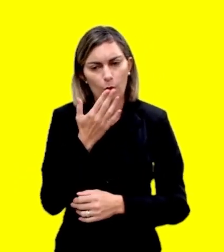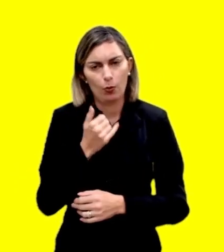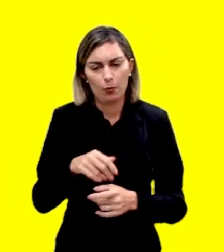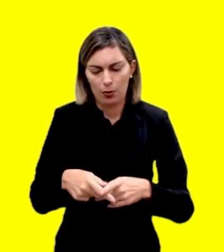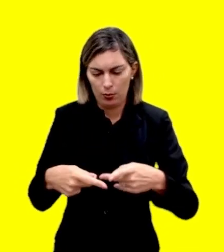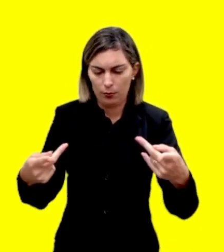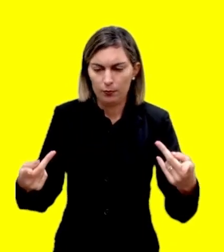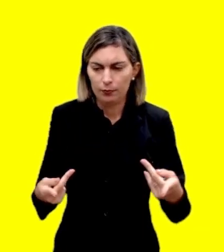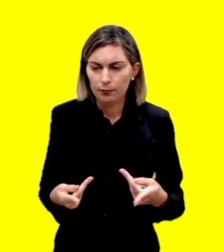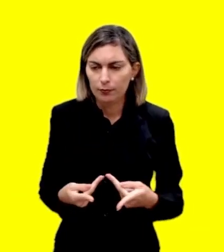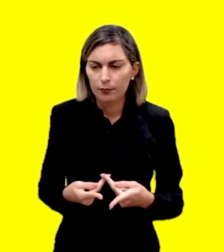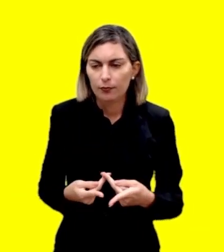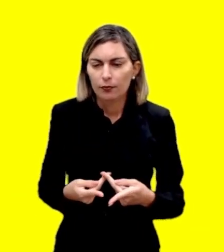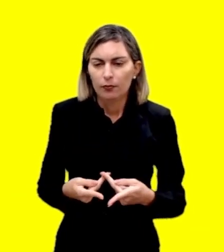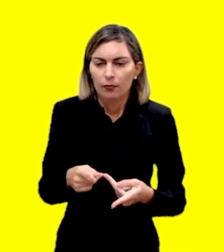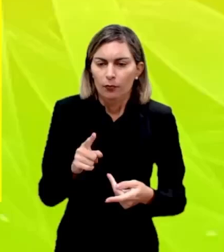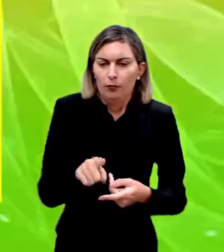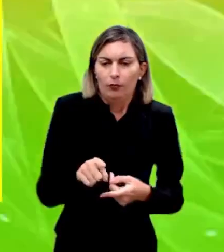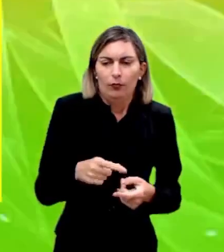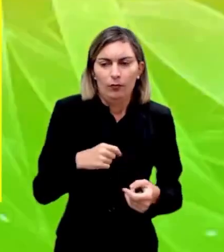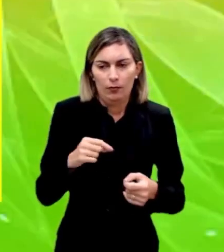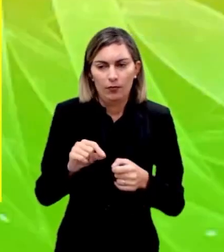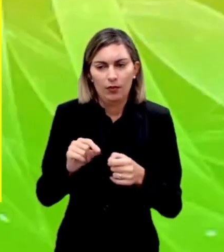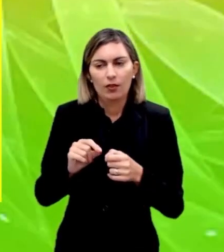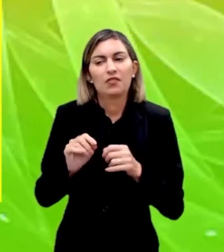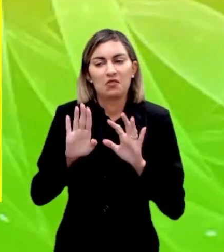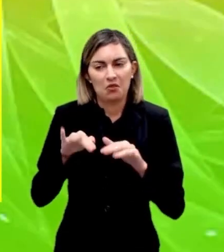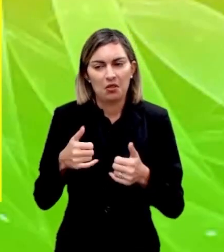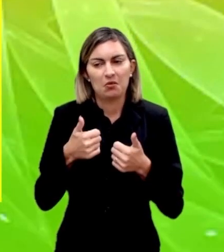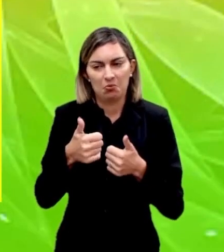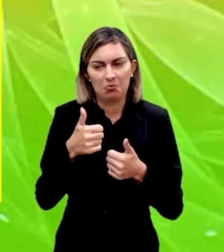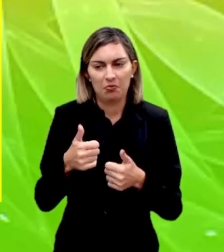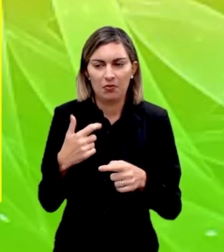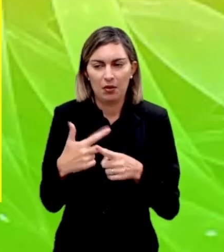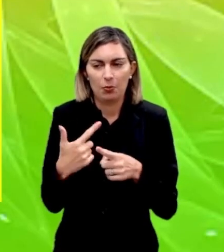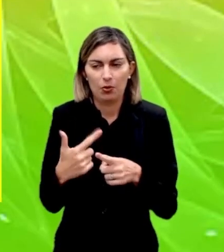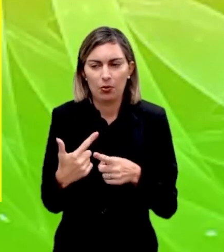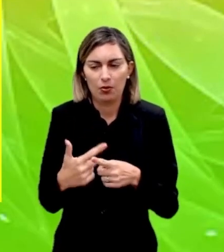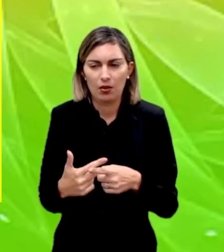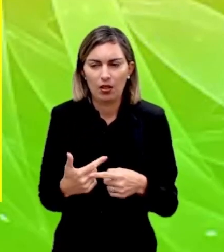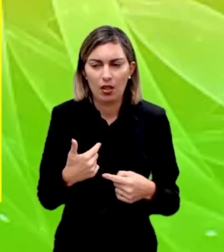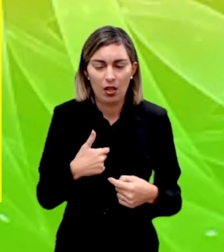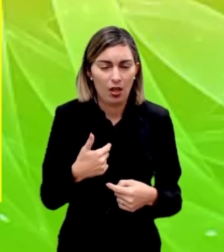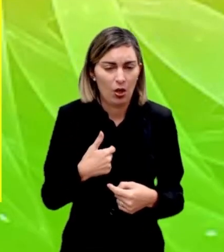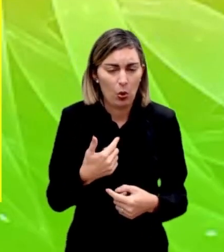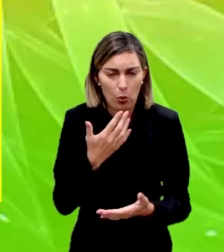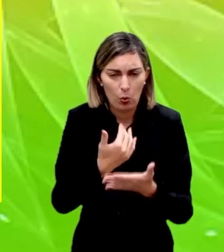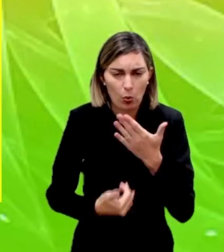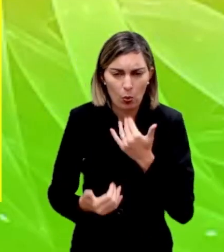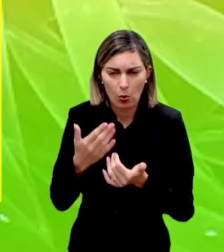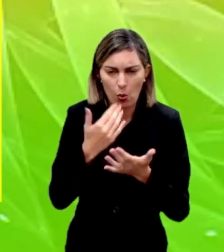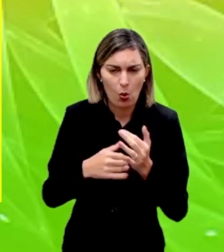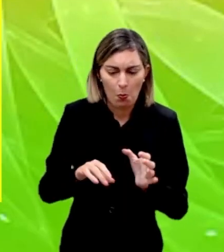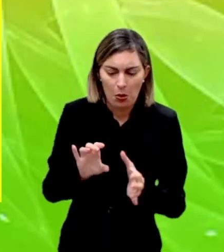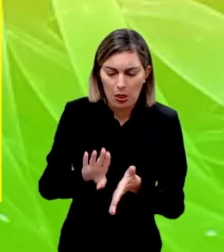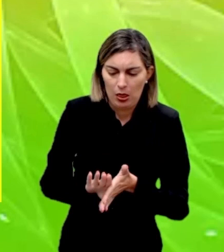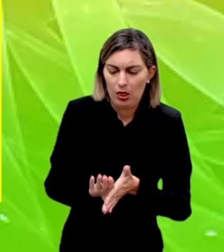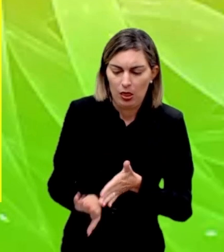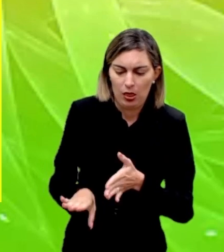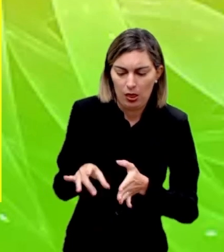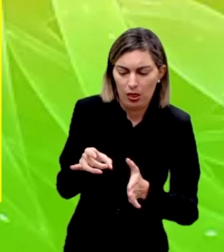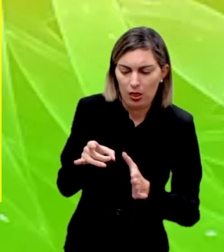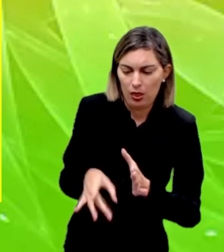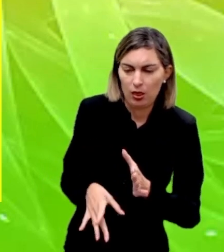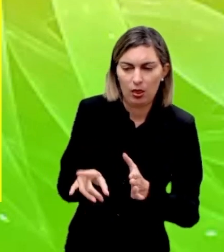prato. Essa parte aí eu faço bem, certo? Porque eu como e não deixo o resto de